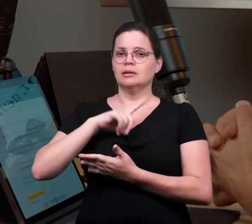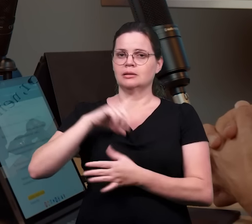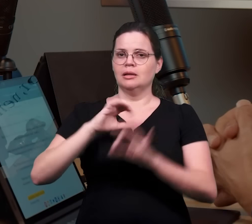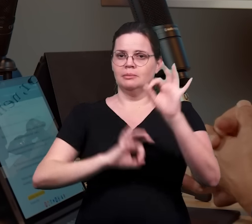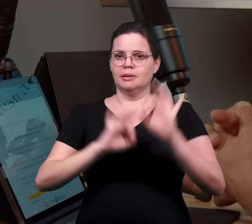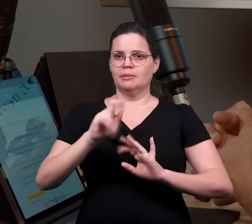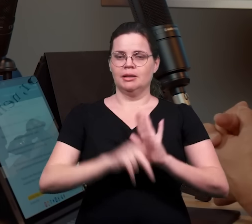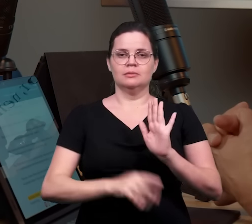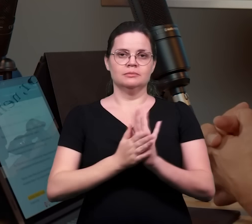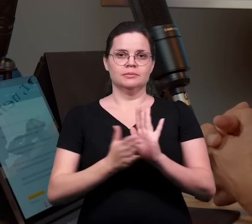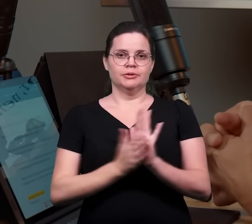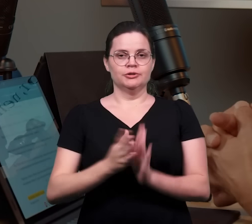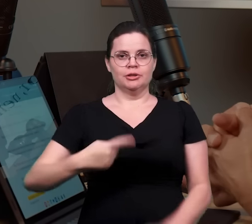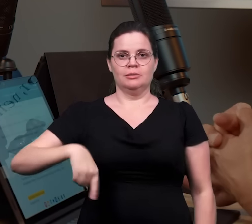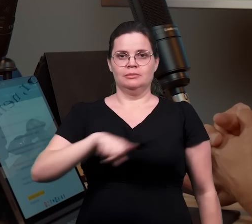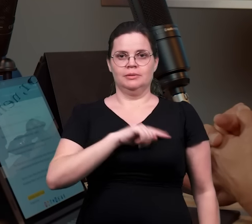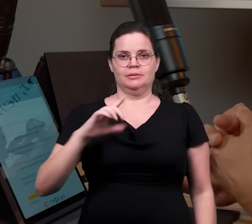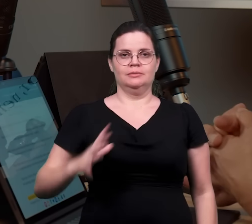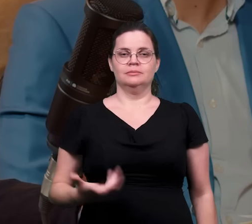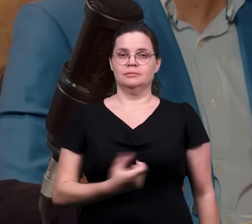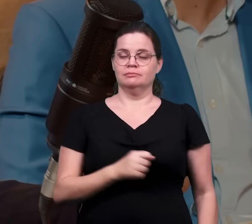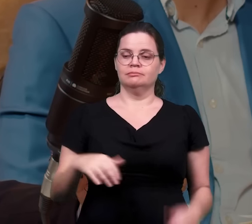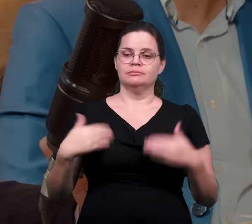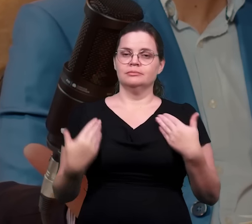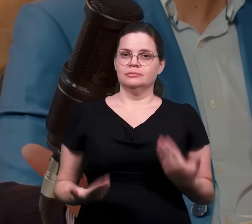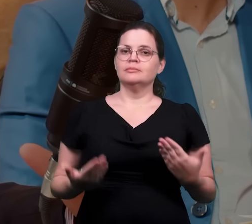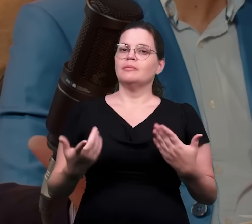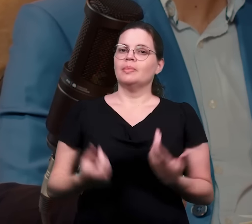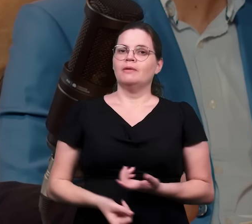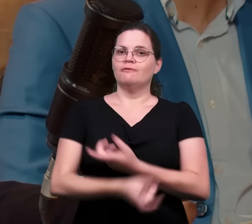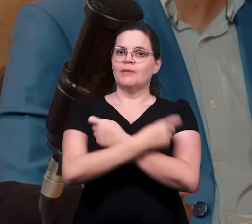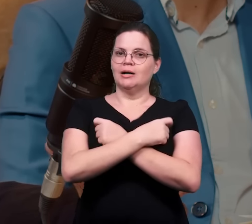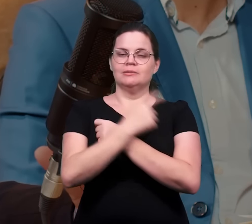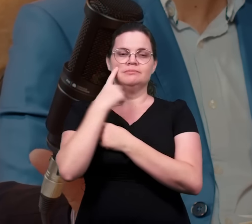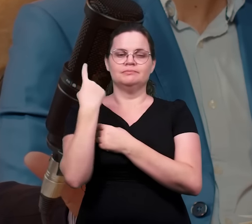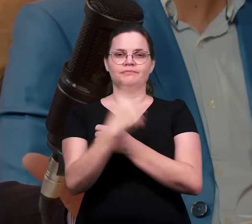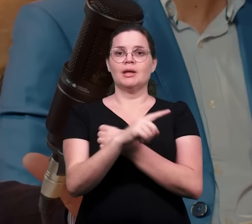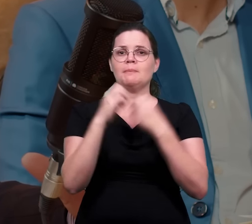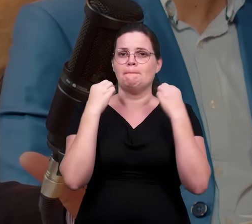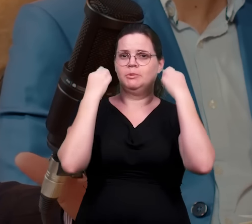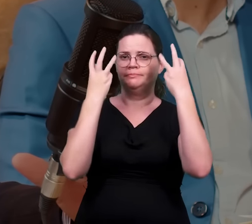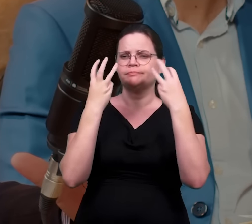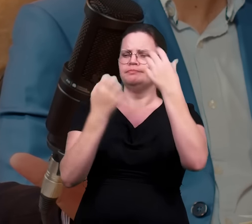providenciado para a vida, né? Para a nossa salvação. Então, ali, Faraó, diante dessa